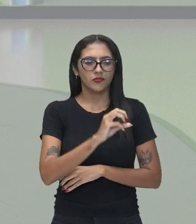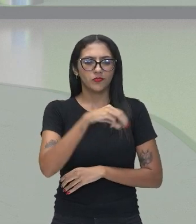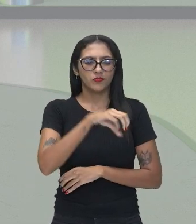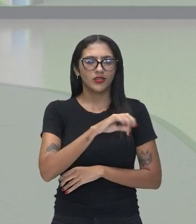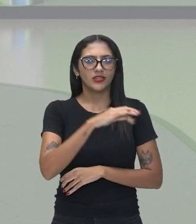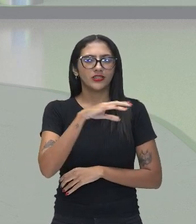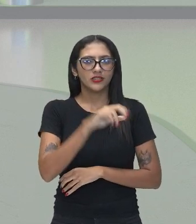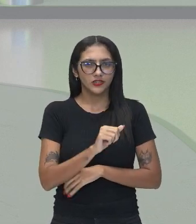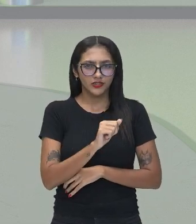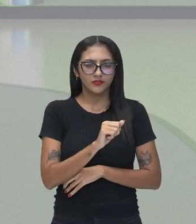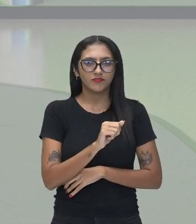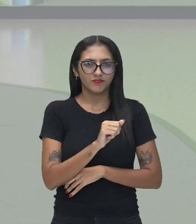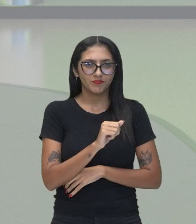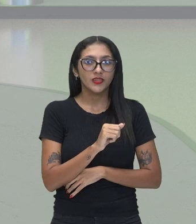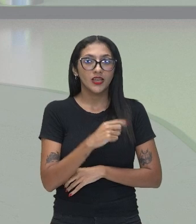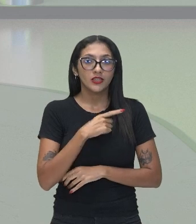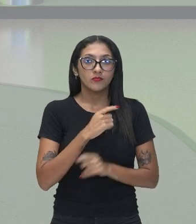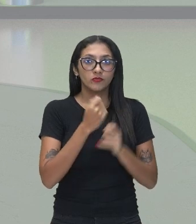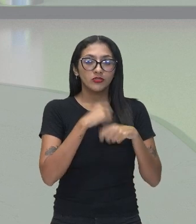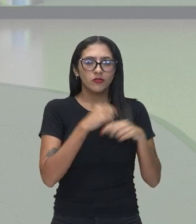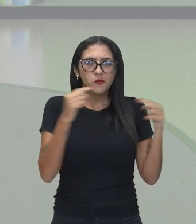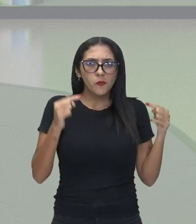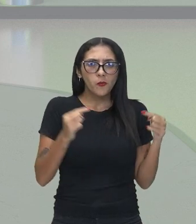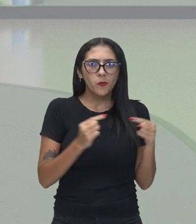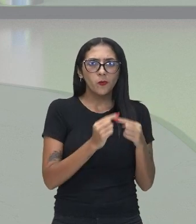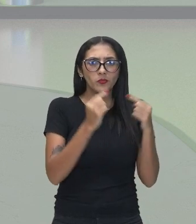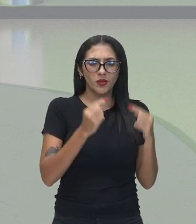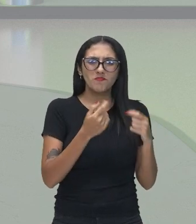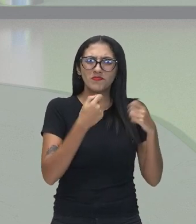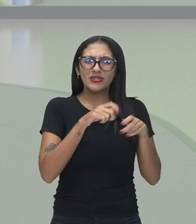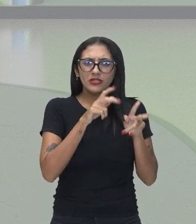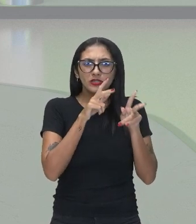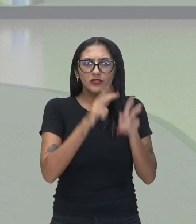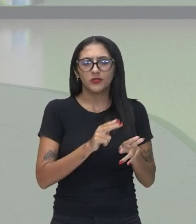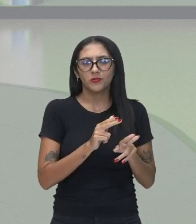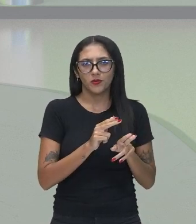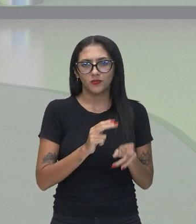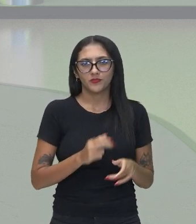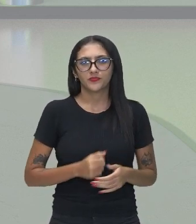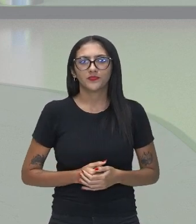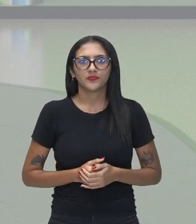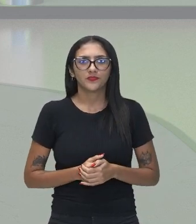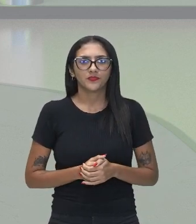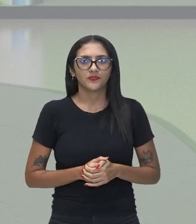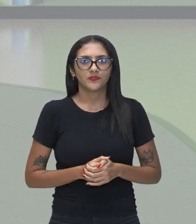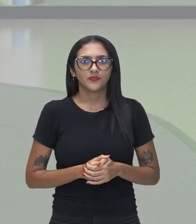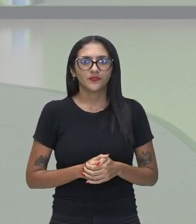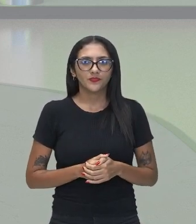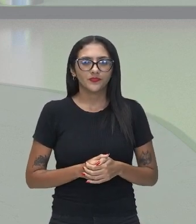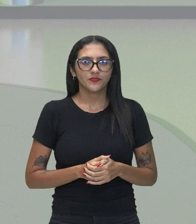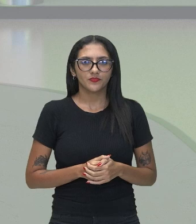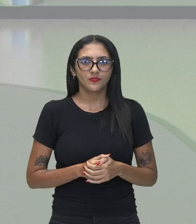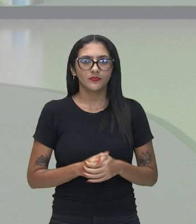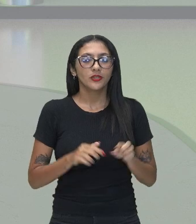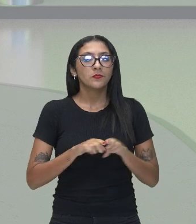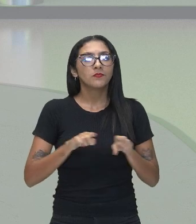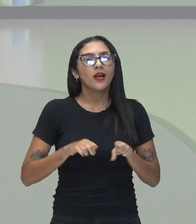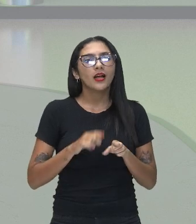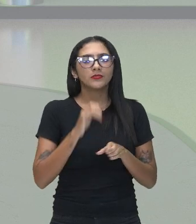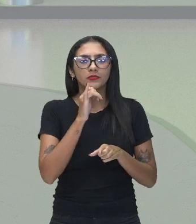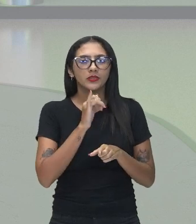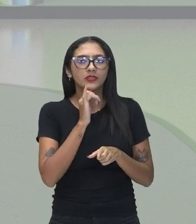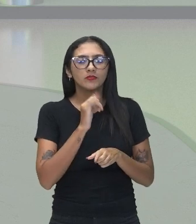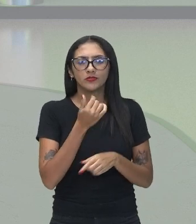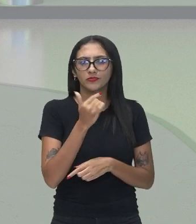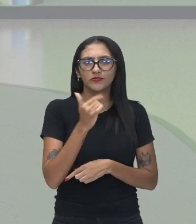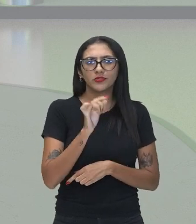uma cadeia carbônica aromática, tem que ser assim. Correto? Sendo que não vai aparecer geralmente só